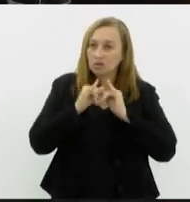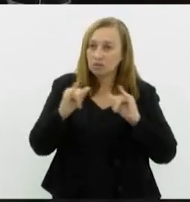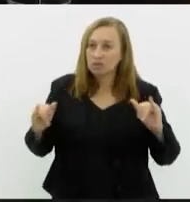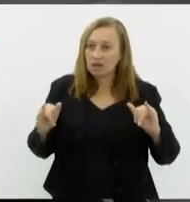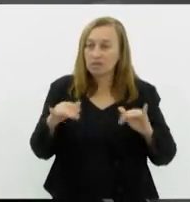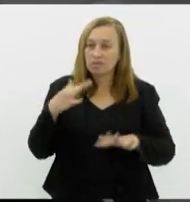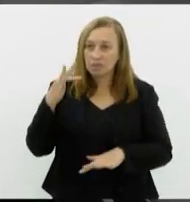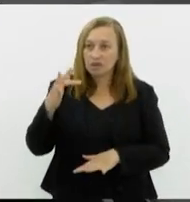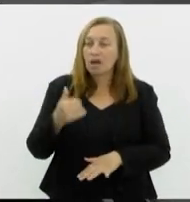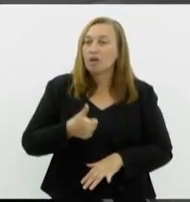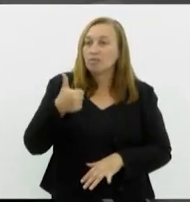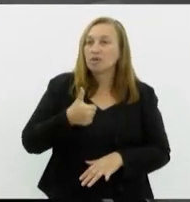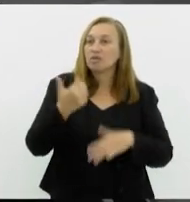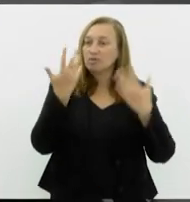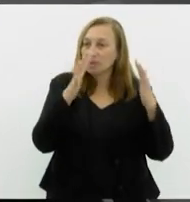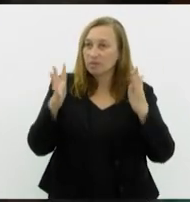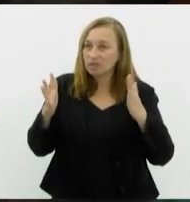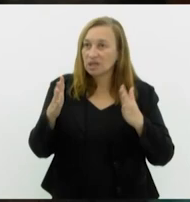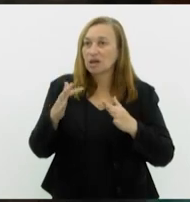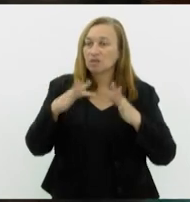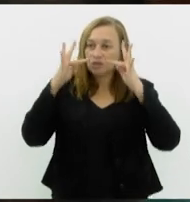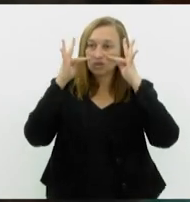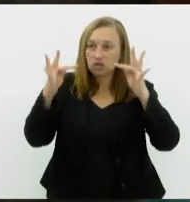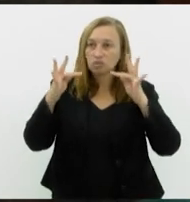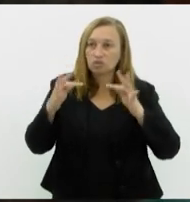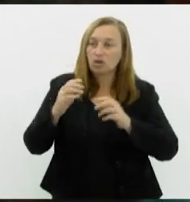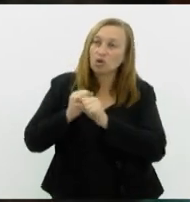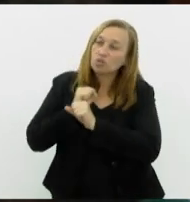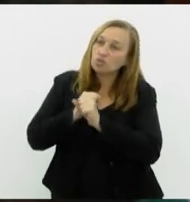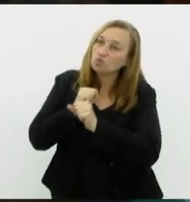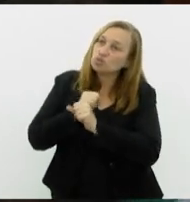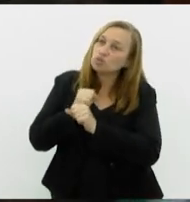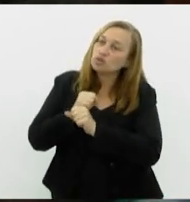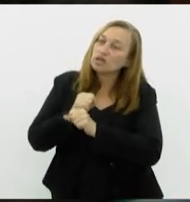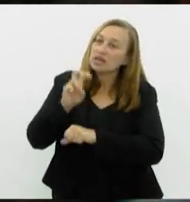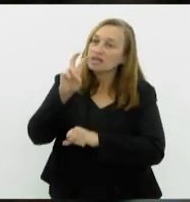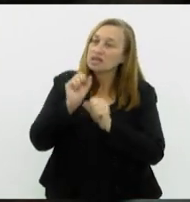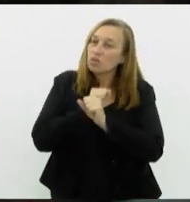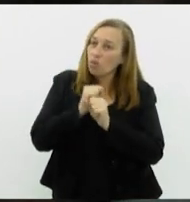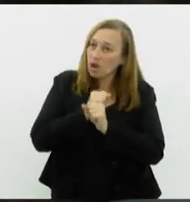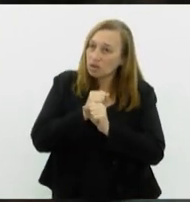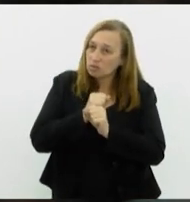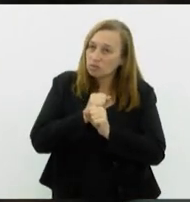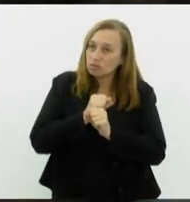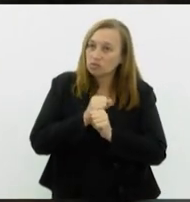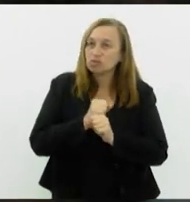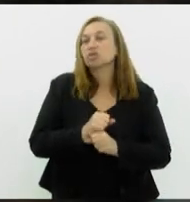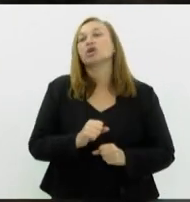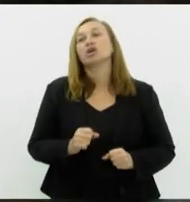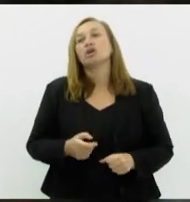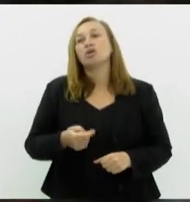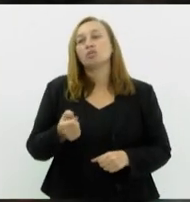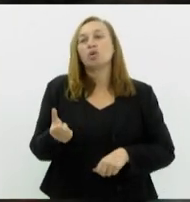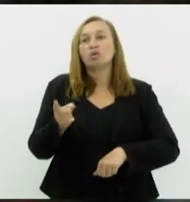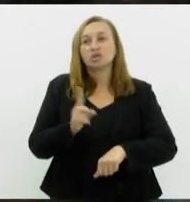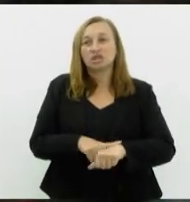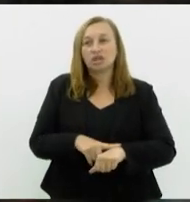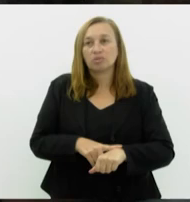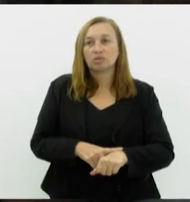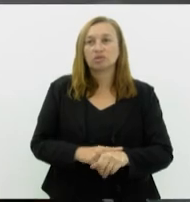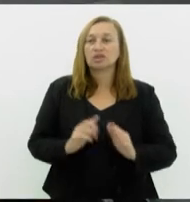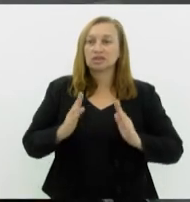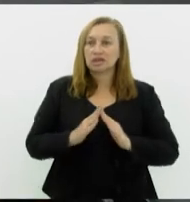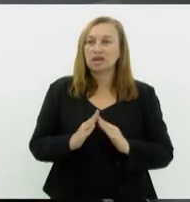Primeiro, saudar a Vossa Excelência, que sou testemunha ao longo desses 5 anos e um tempinho que estou aqui nessa